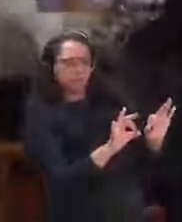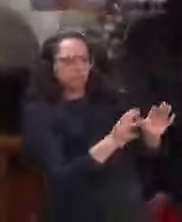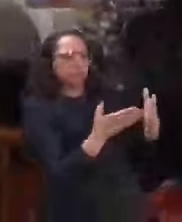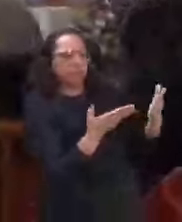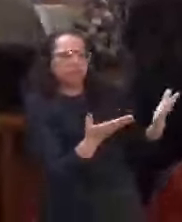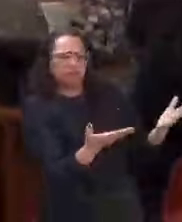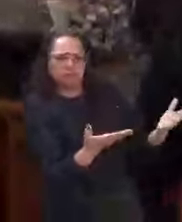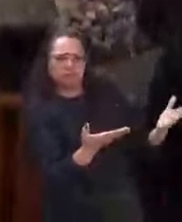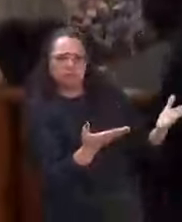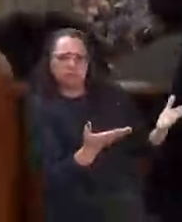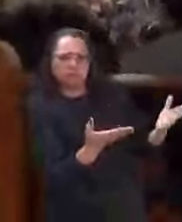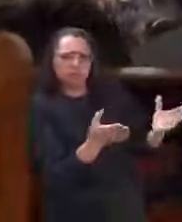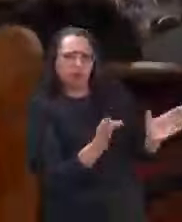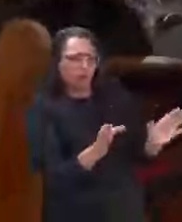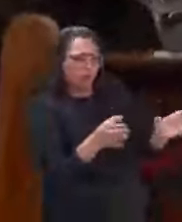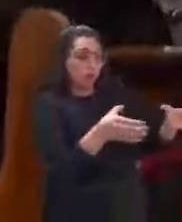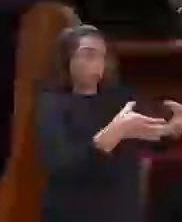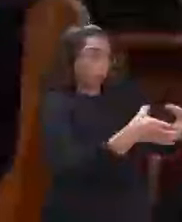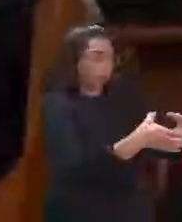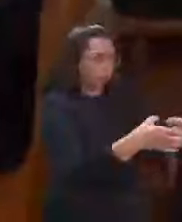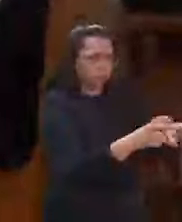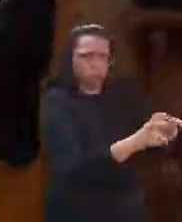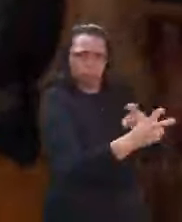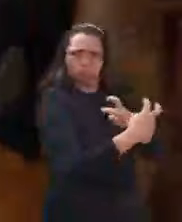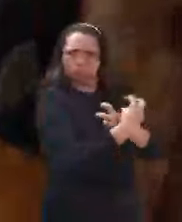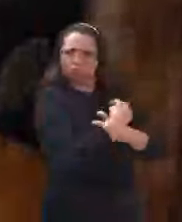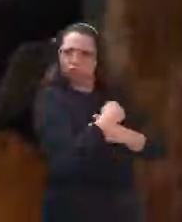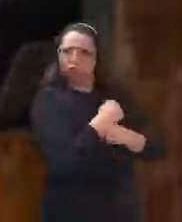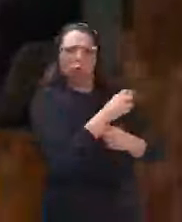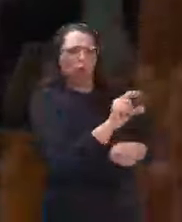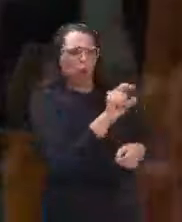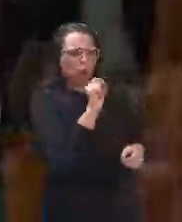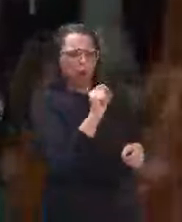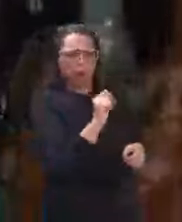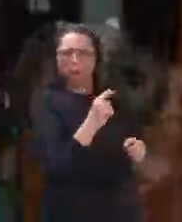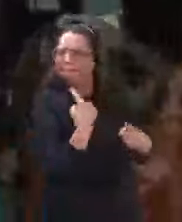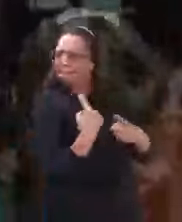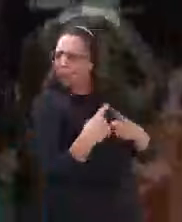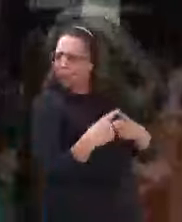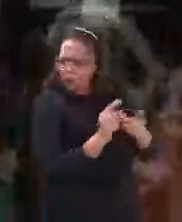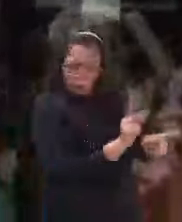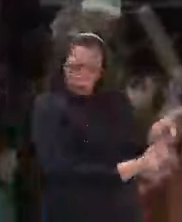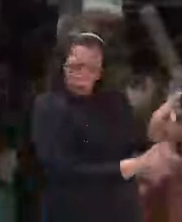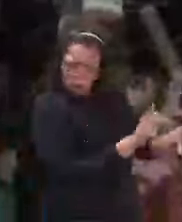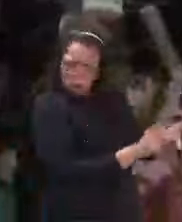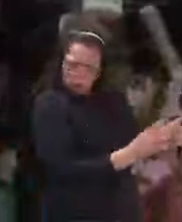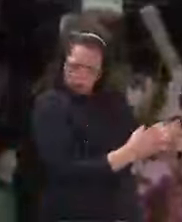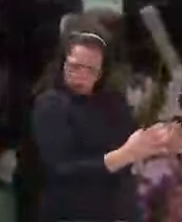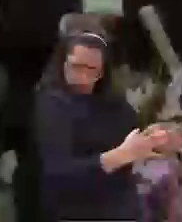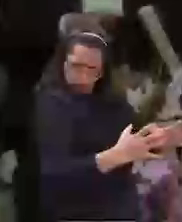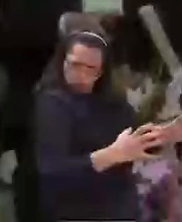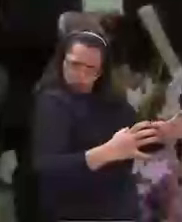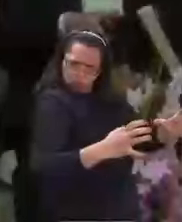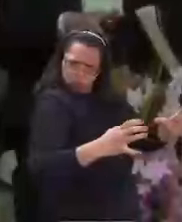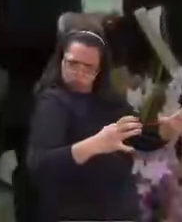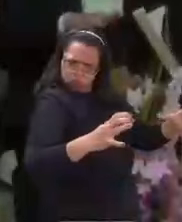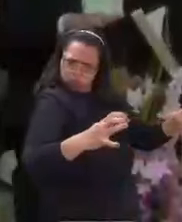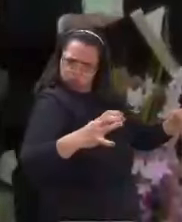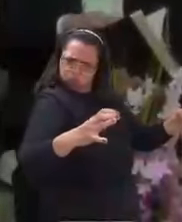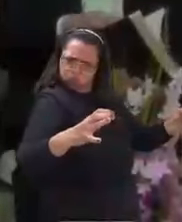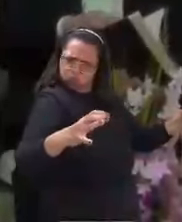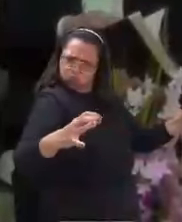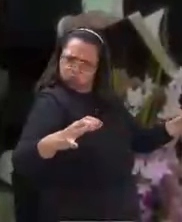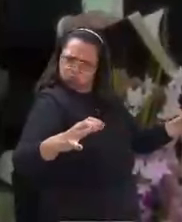egípcios e disseram o que que esse povo tem que cresce mais do que nós